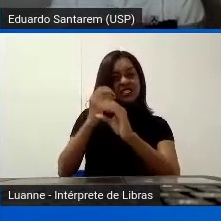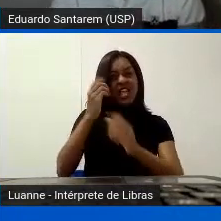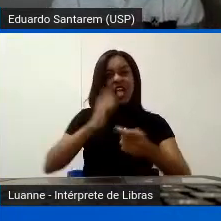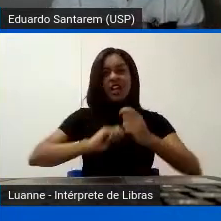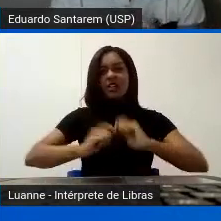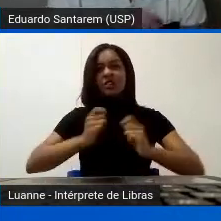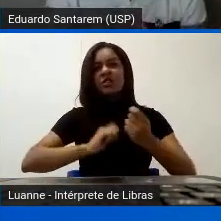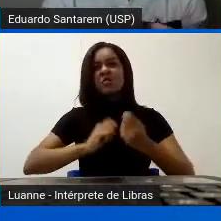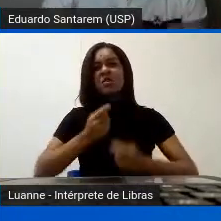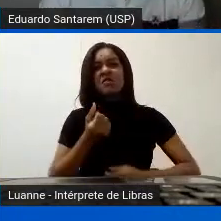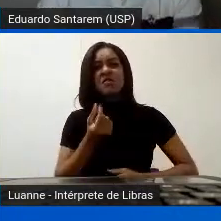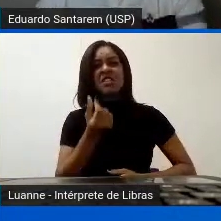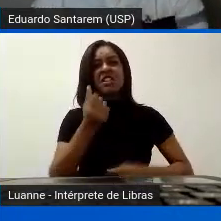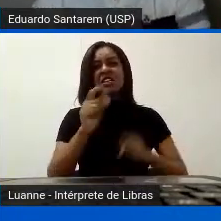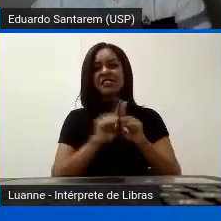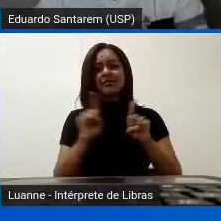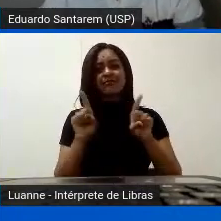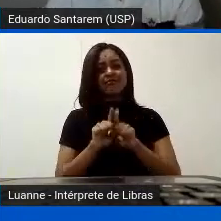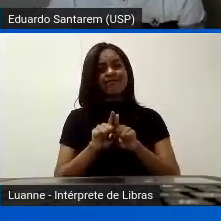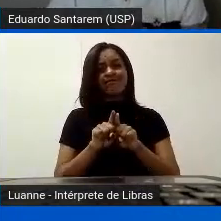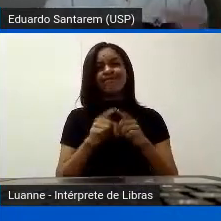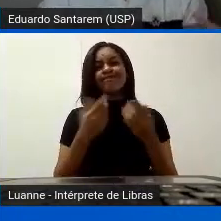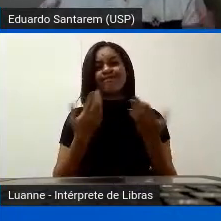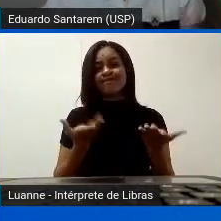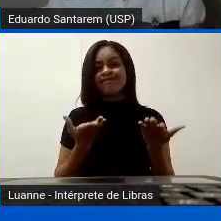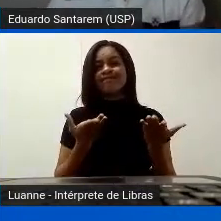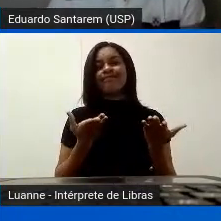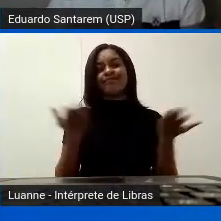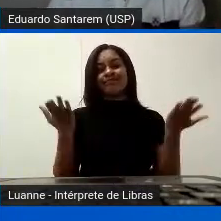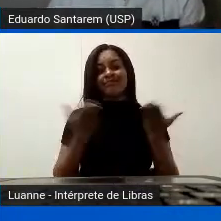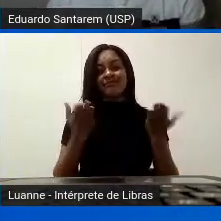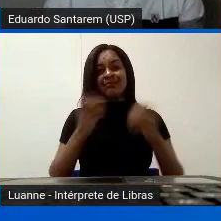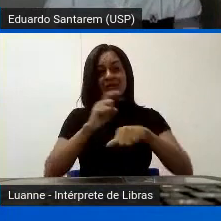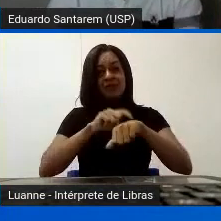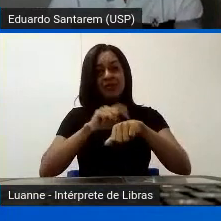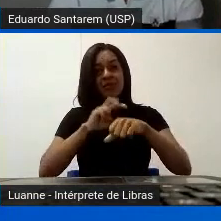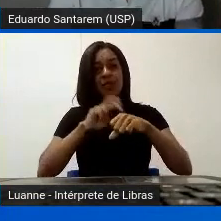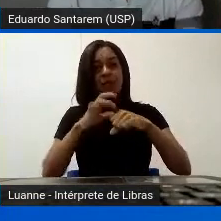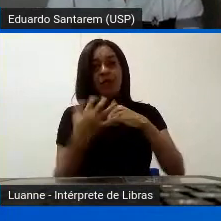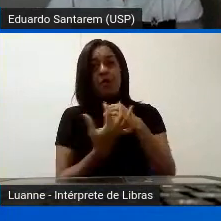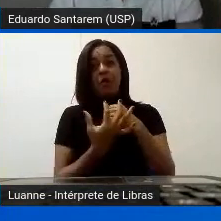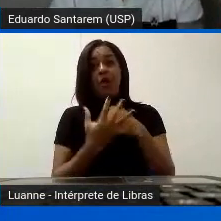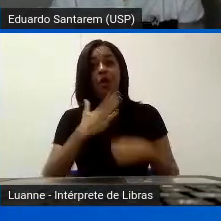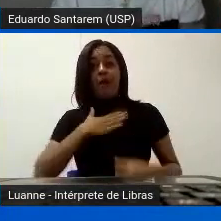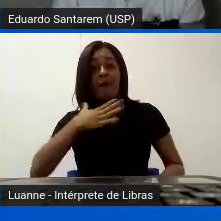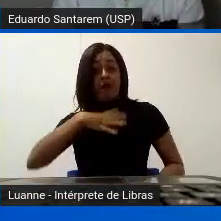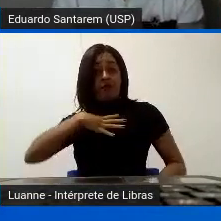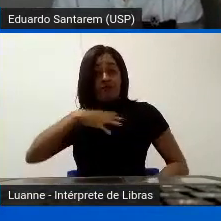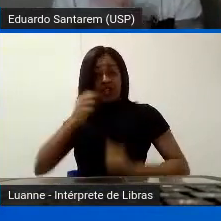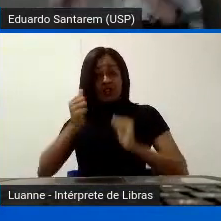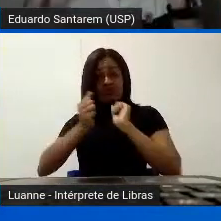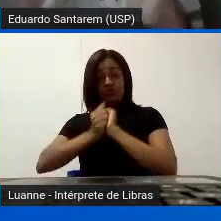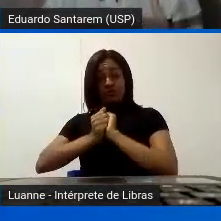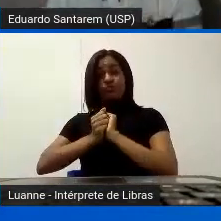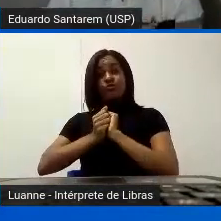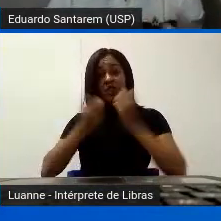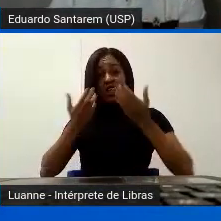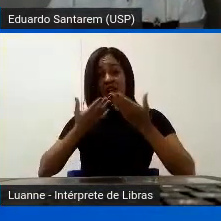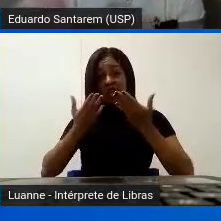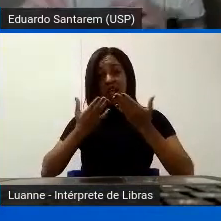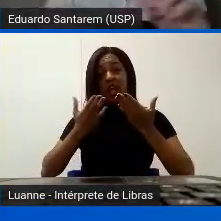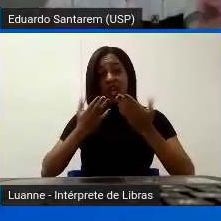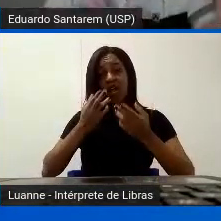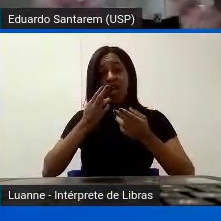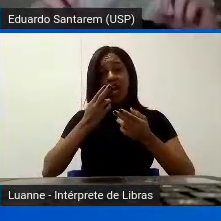pessoal Principalmente agora na época de pandemia né meus filhos aqui em casa né eu recorro a um recurso desse daqui para poder ajudar